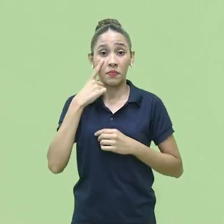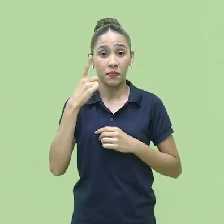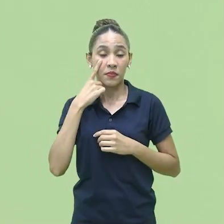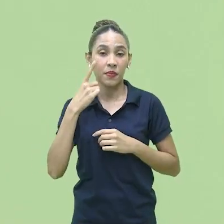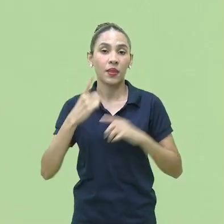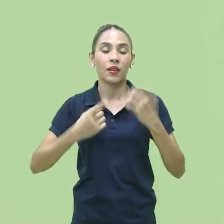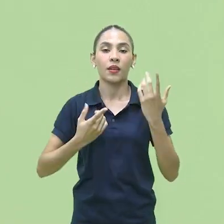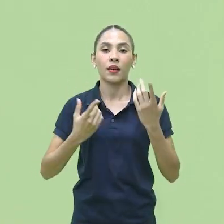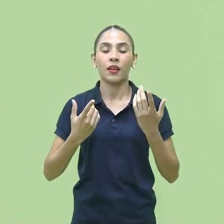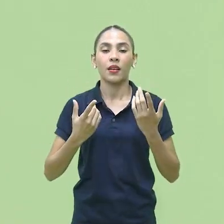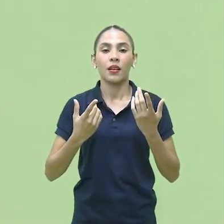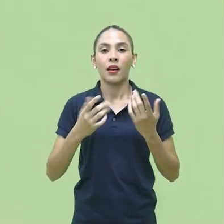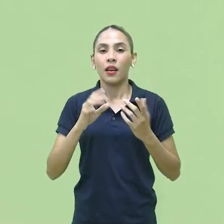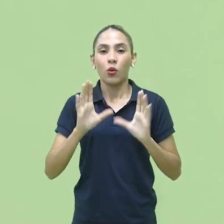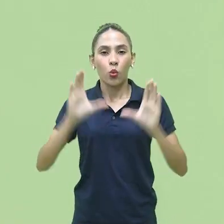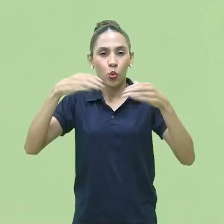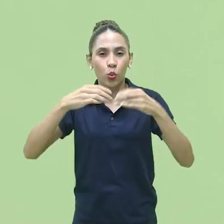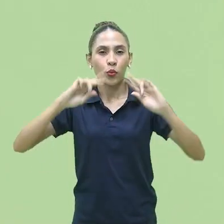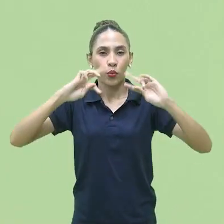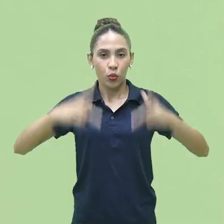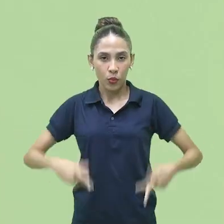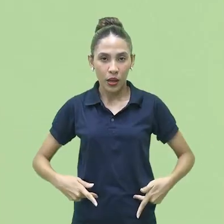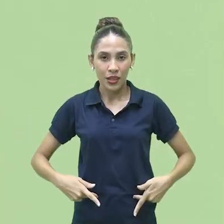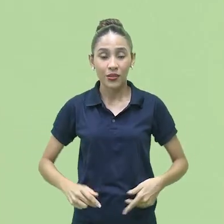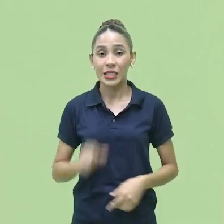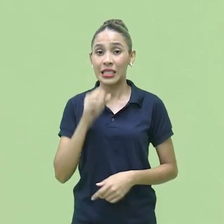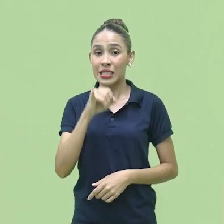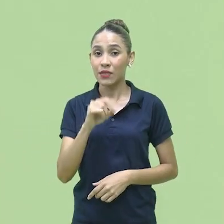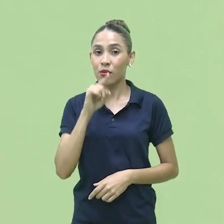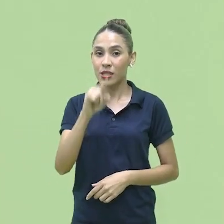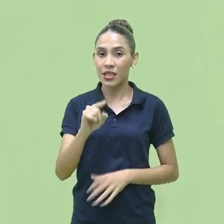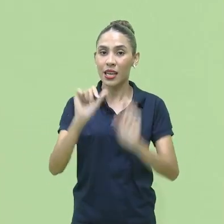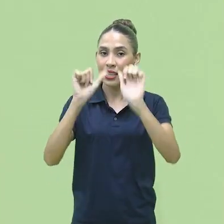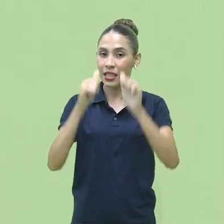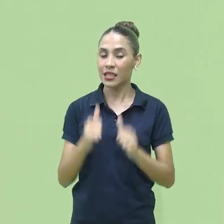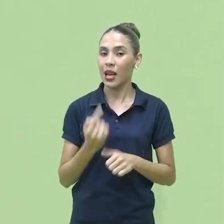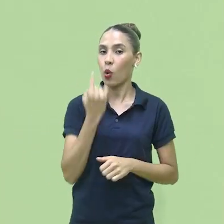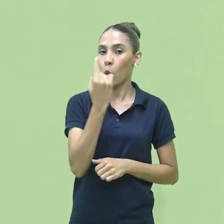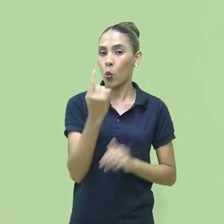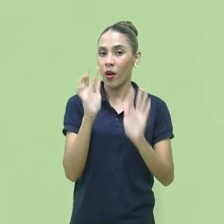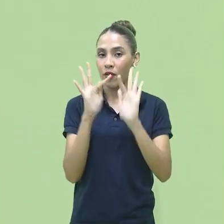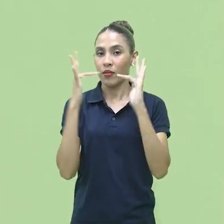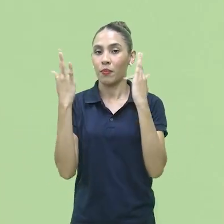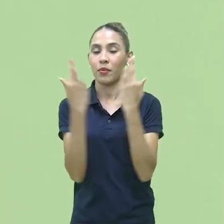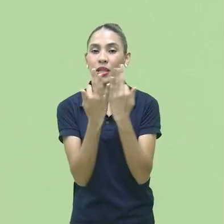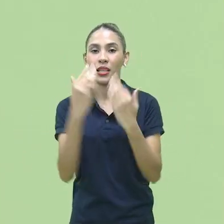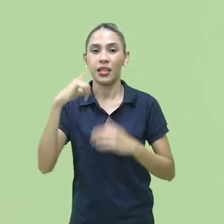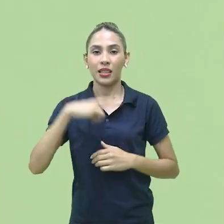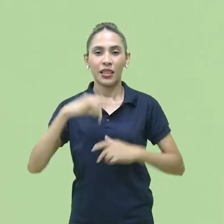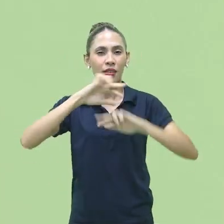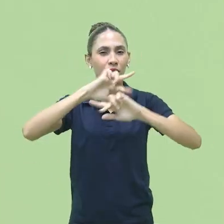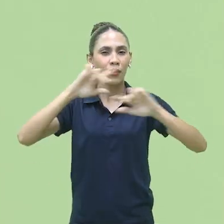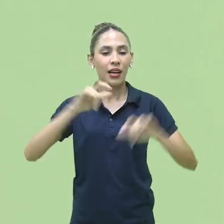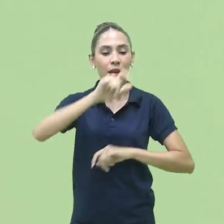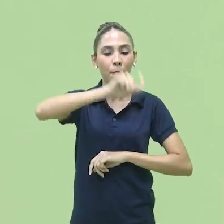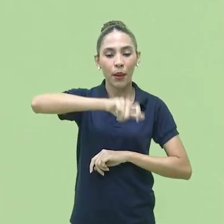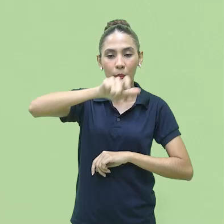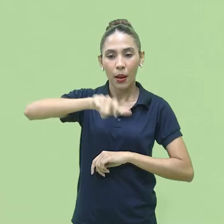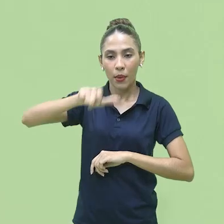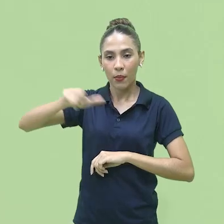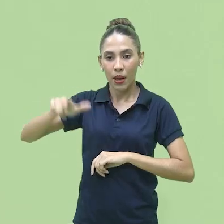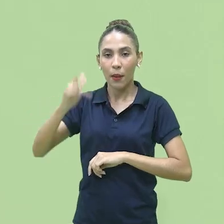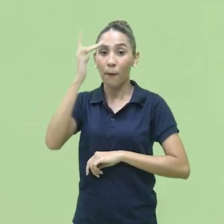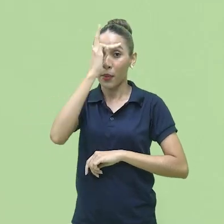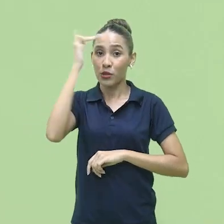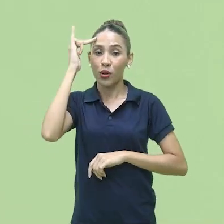humana. Então, se você olhar numa família, né, onde nós temos vários indivíduos proles, nesse caso